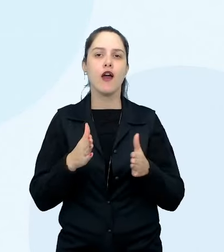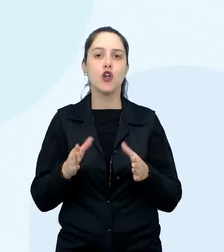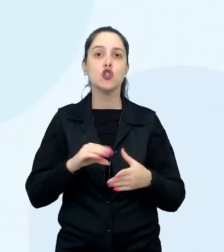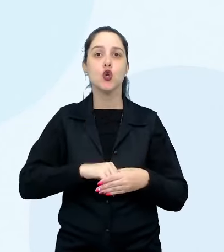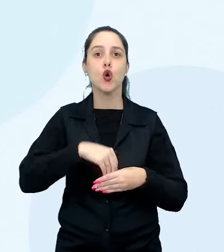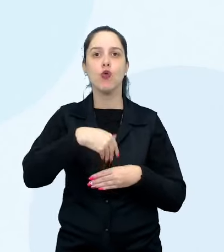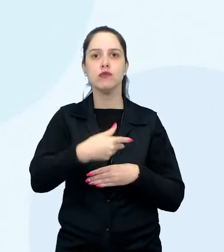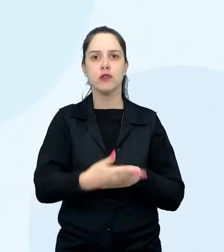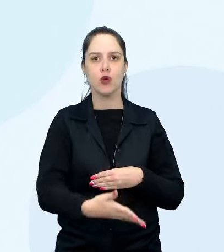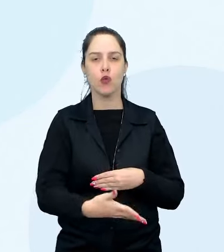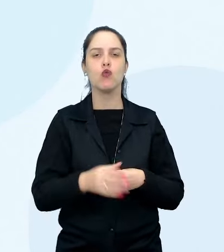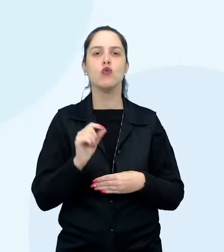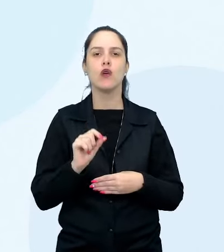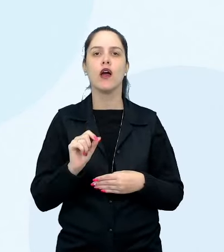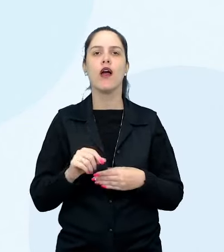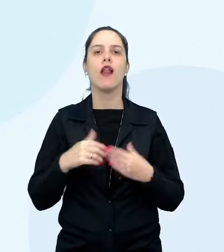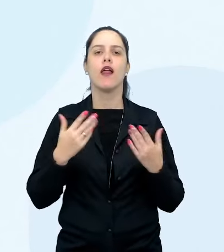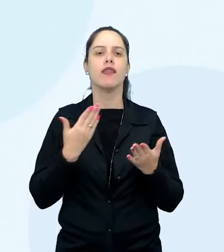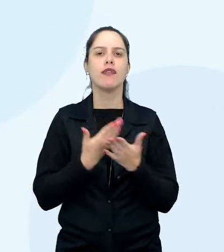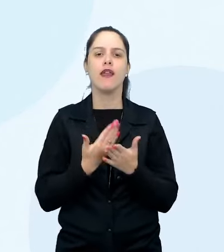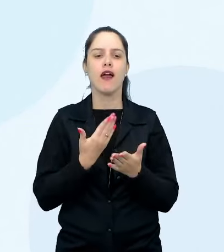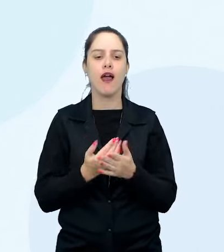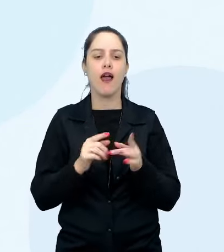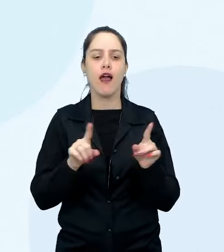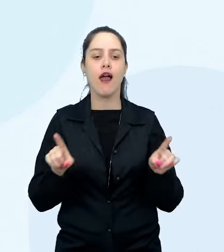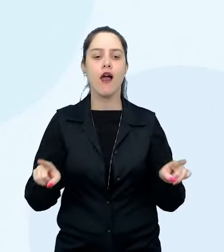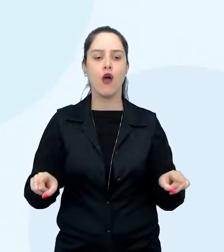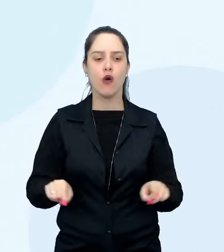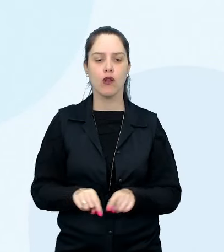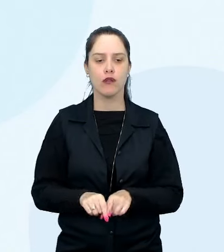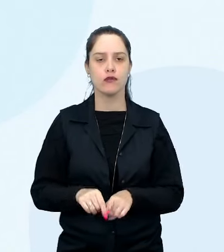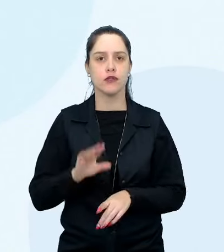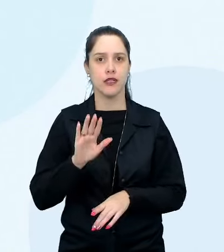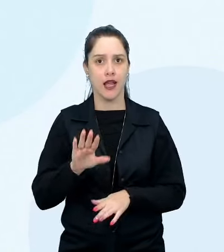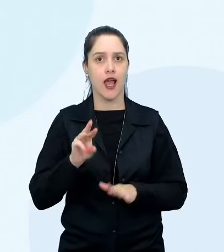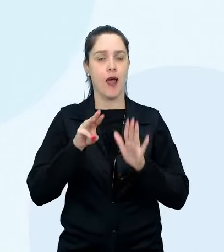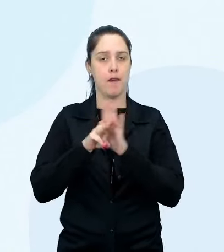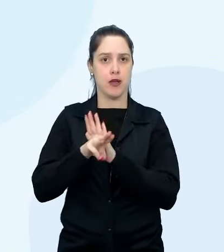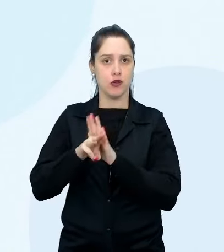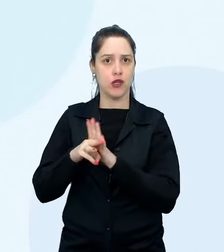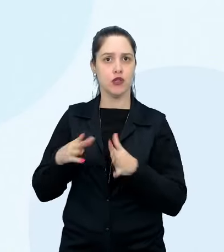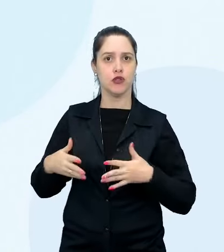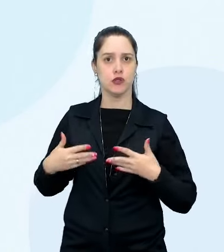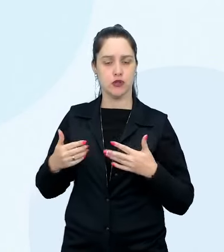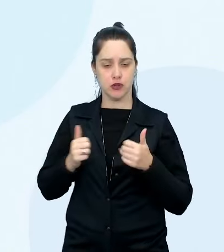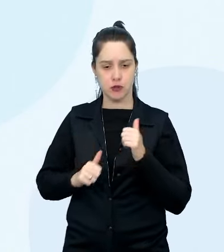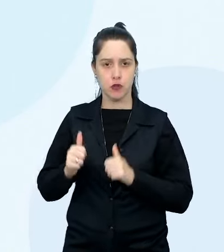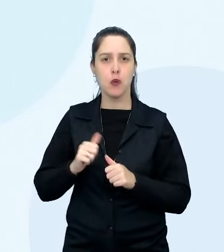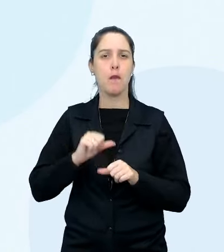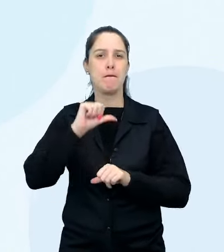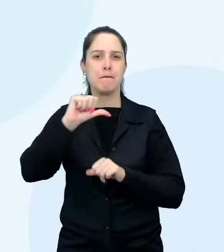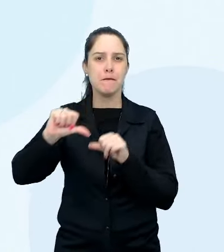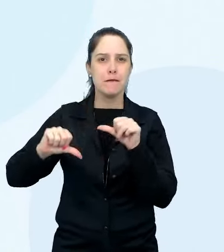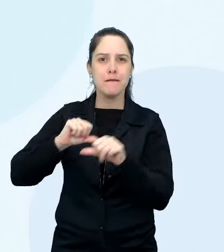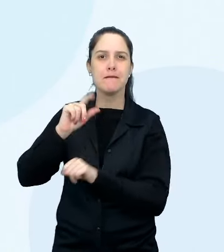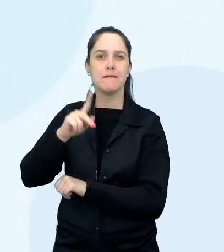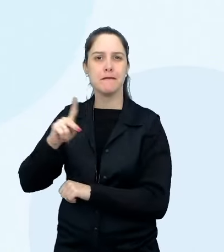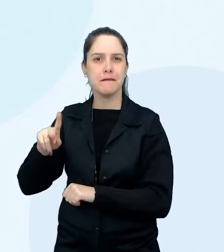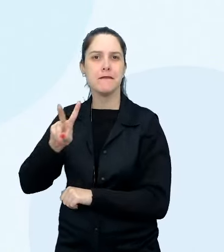conteúdos, é aquela exposição da aula, certo? Na metodologia ativa, isso muda. O professor ele